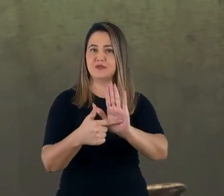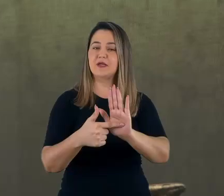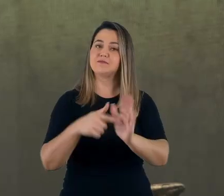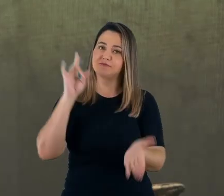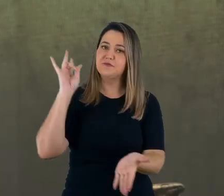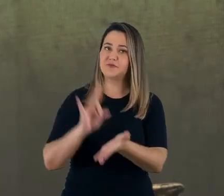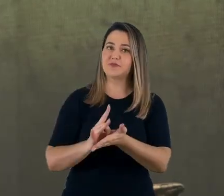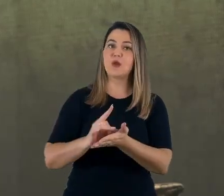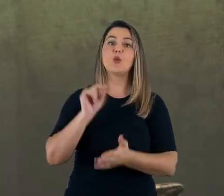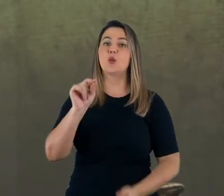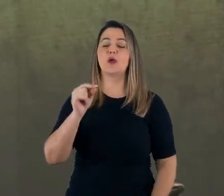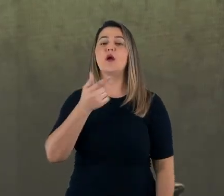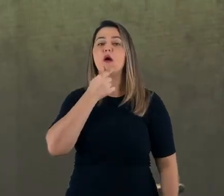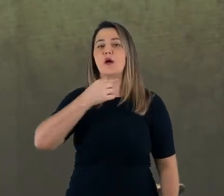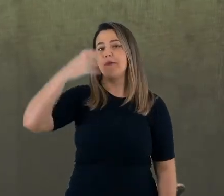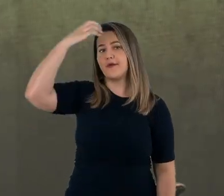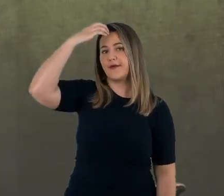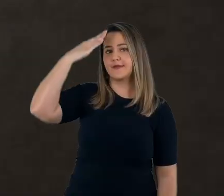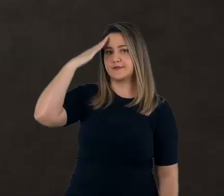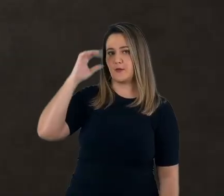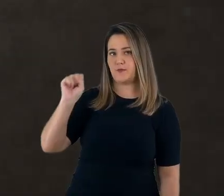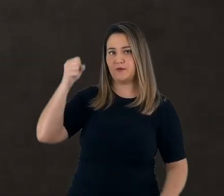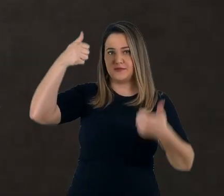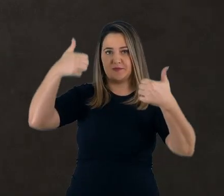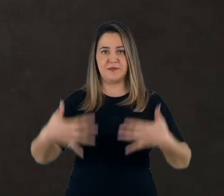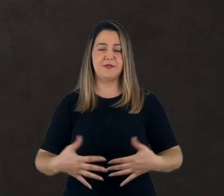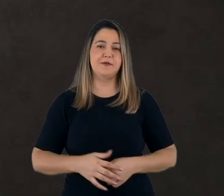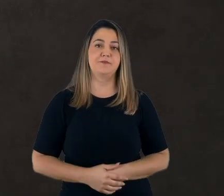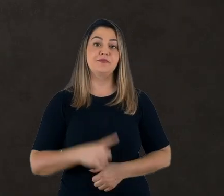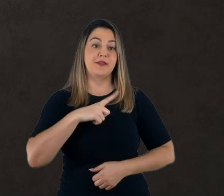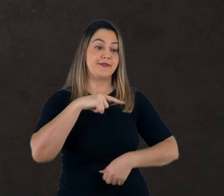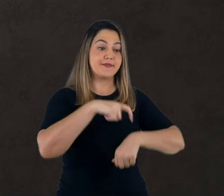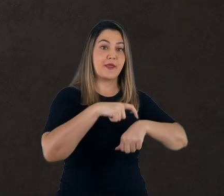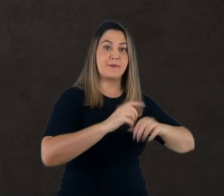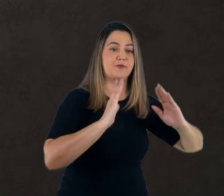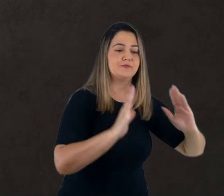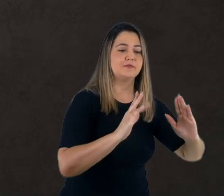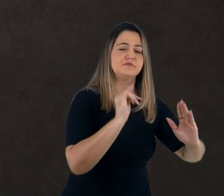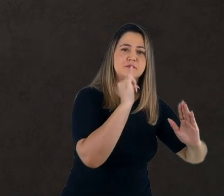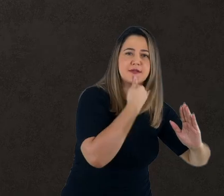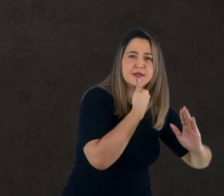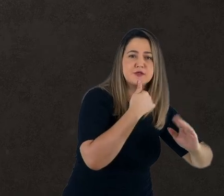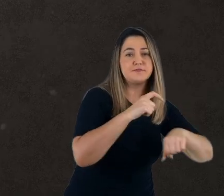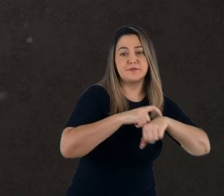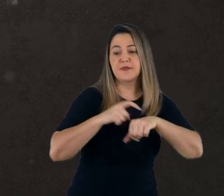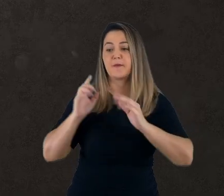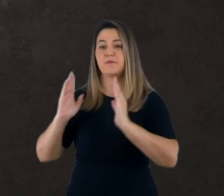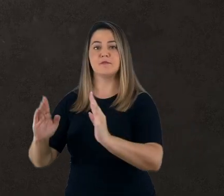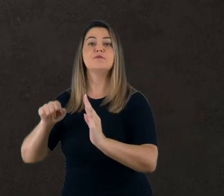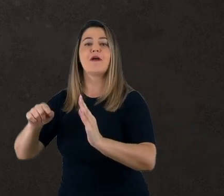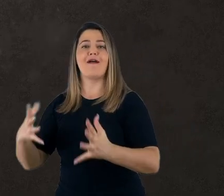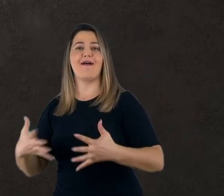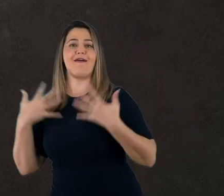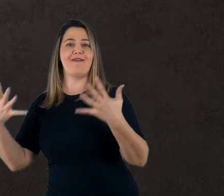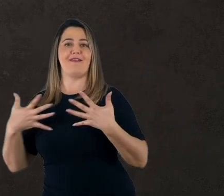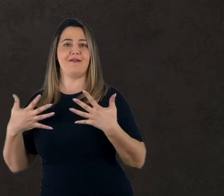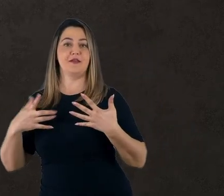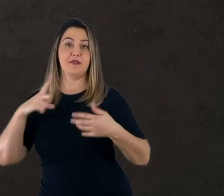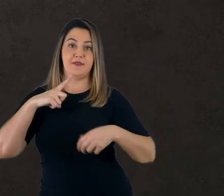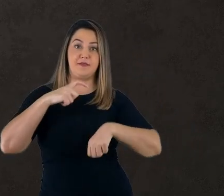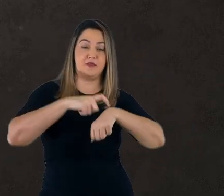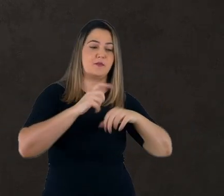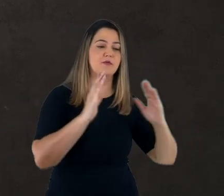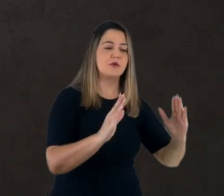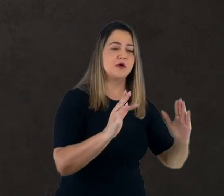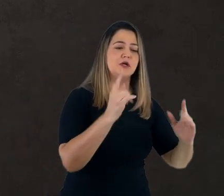para você novamente o que diz o sábio Salomão. Há tempo de ficar triste e de se alegrar, tempo de chorar e